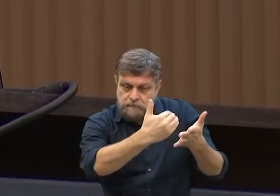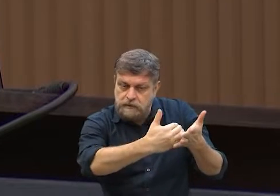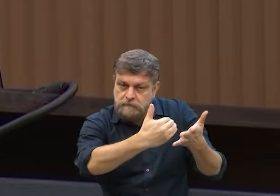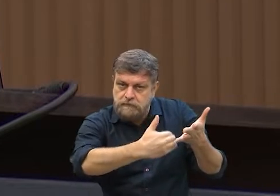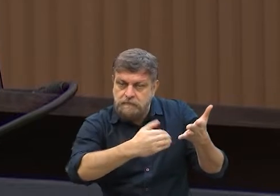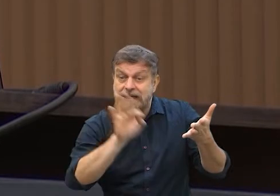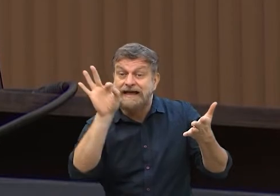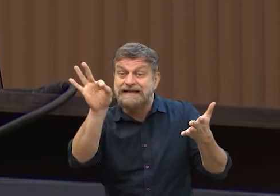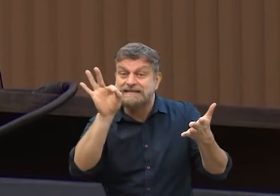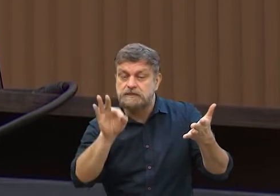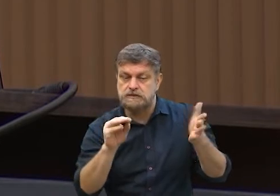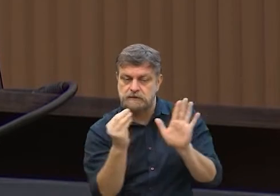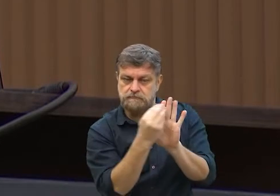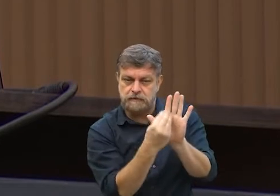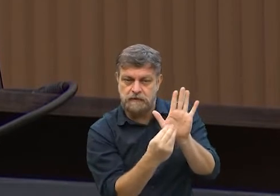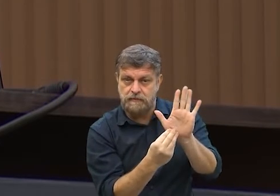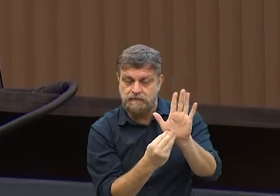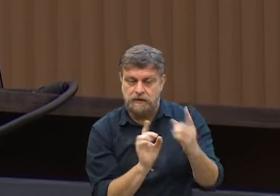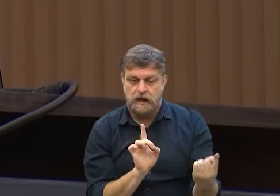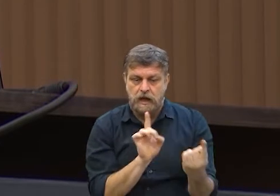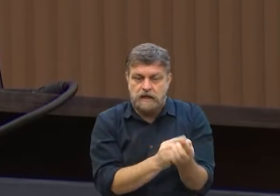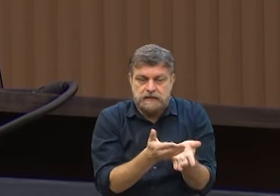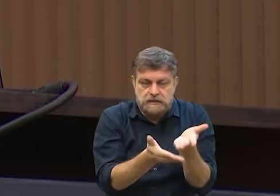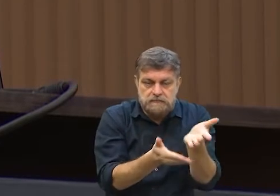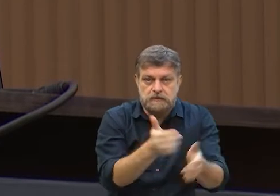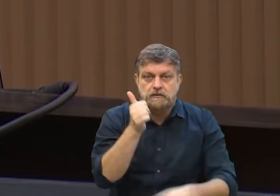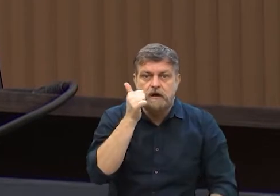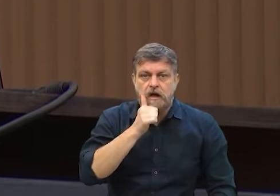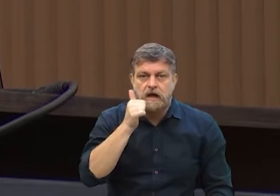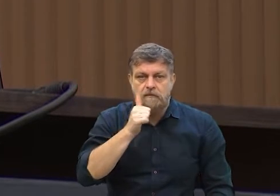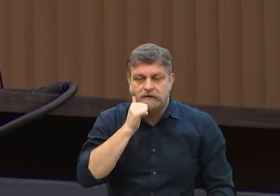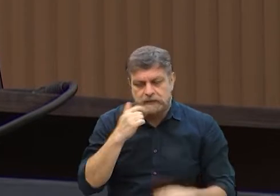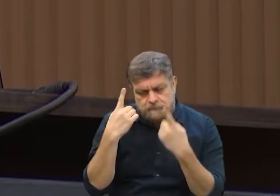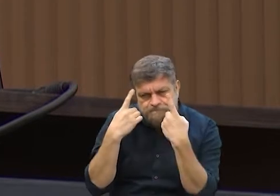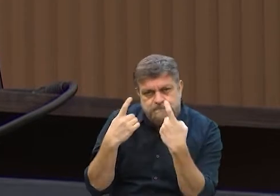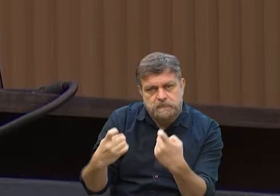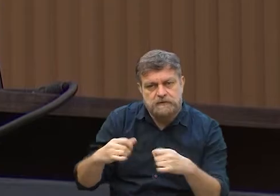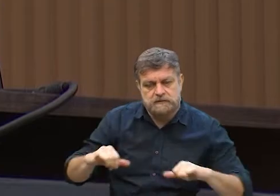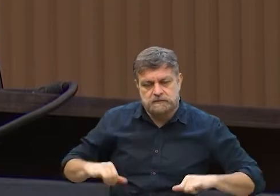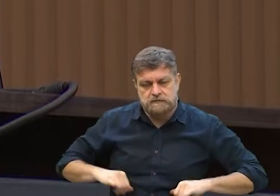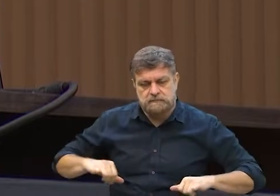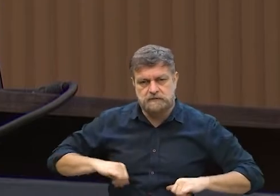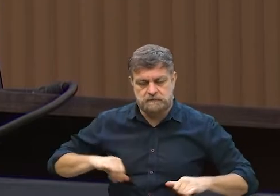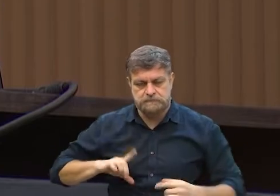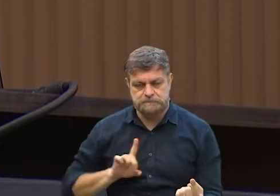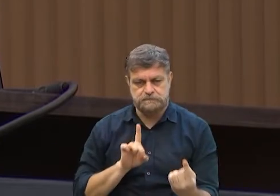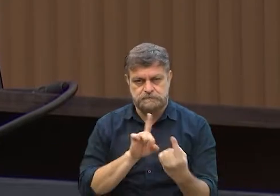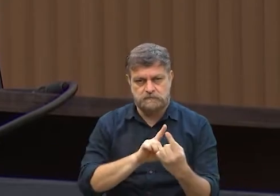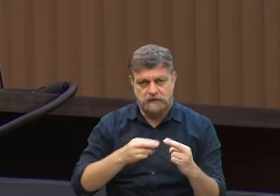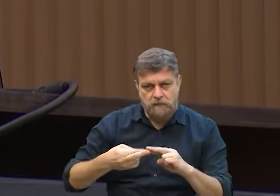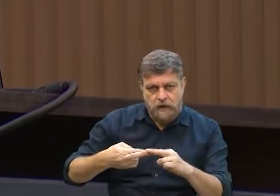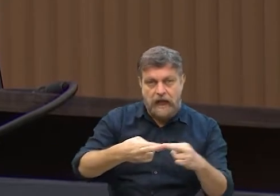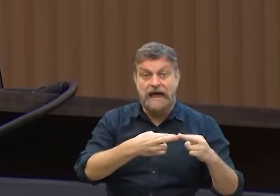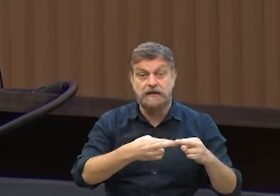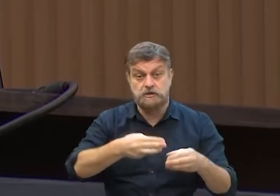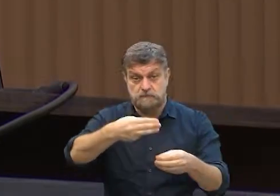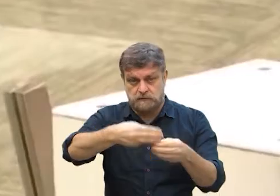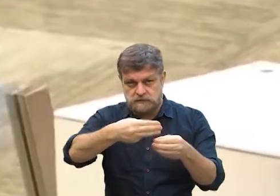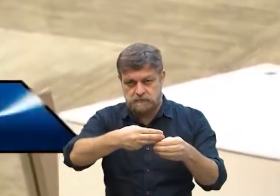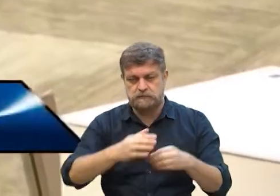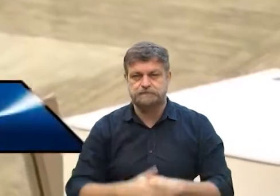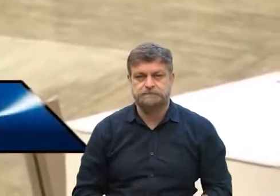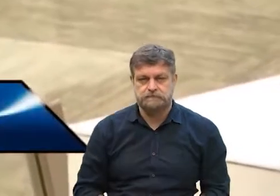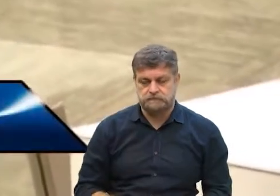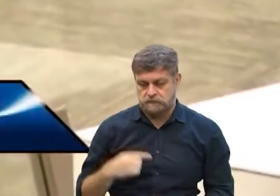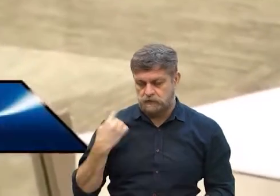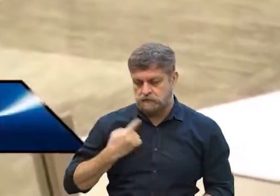contendo estatísticas e o fluxo de atendimento das mulheres em situação de violência que são atendidas pela rede municipal.